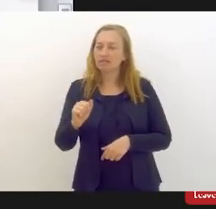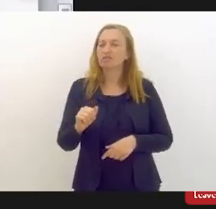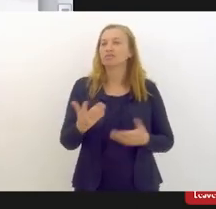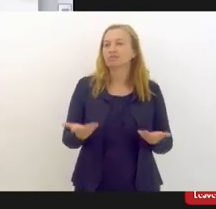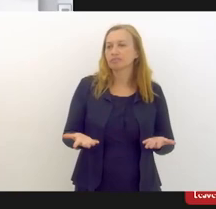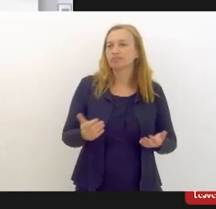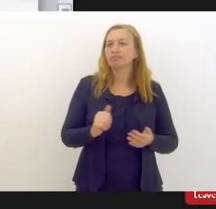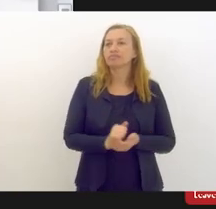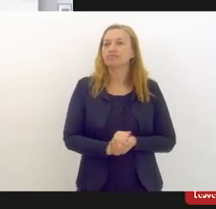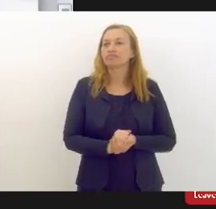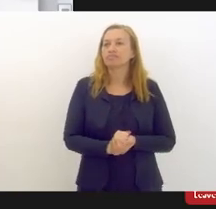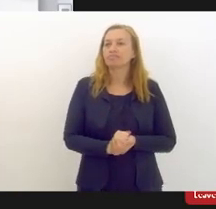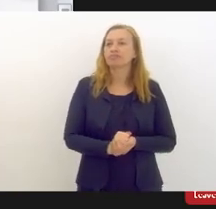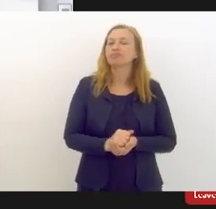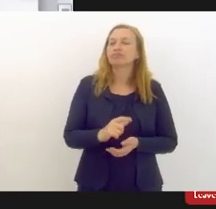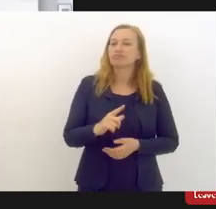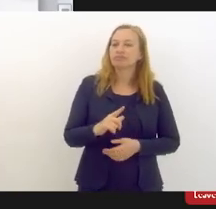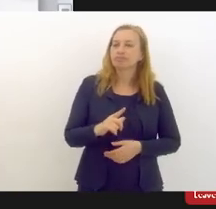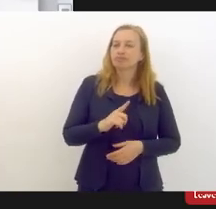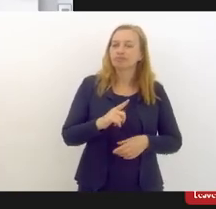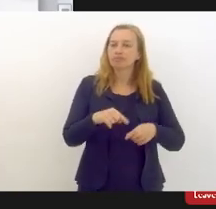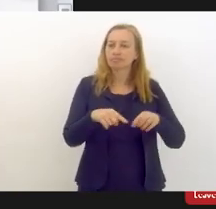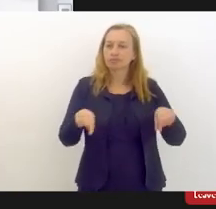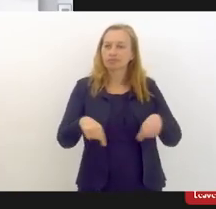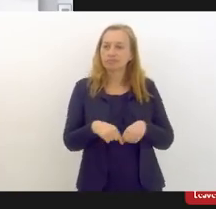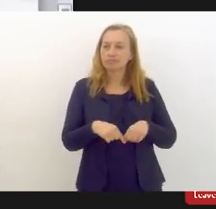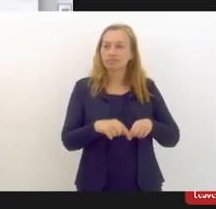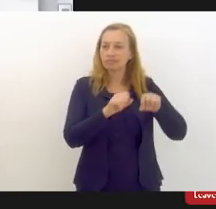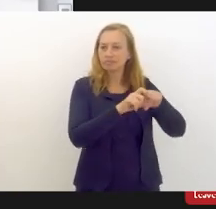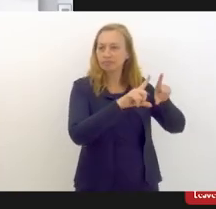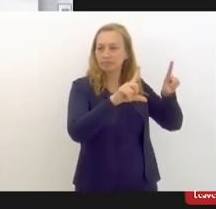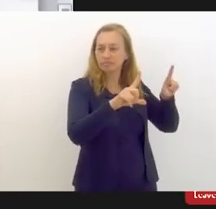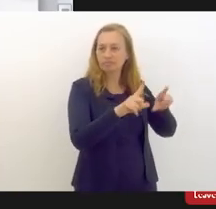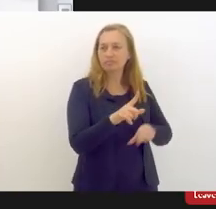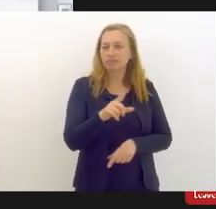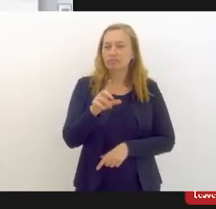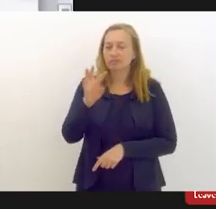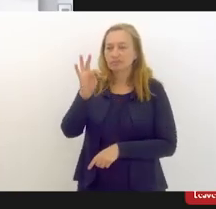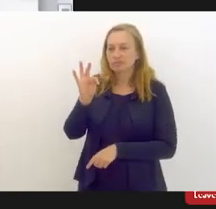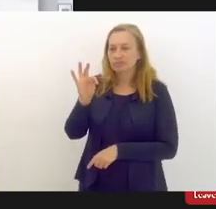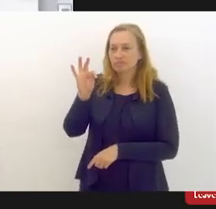a tela interativa ou a solução interativa, né?